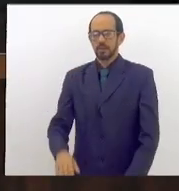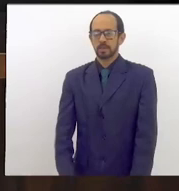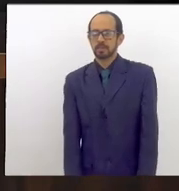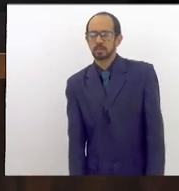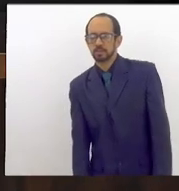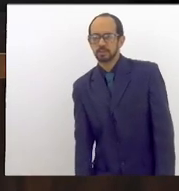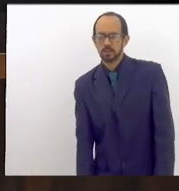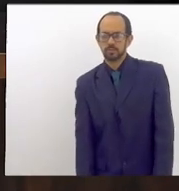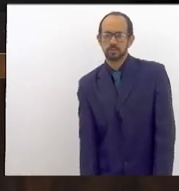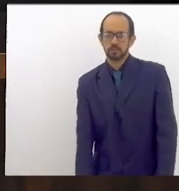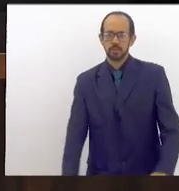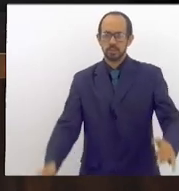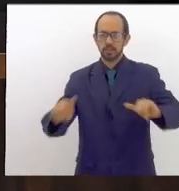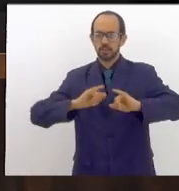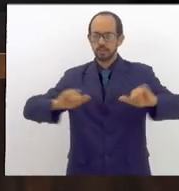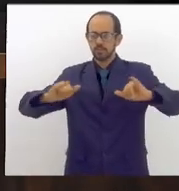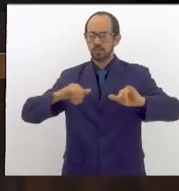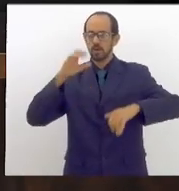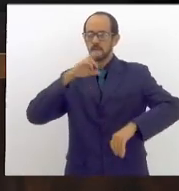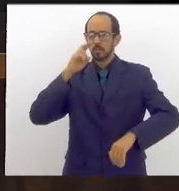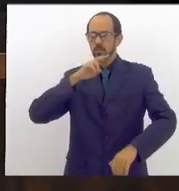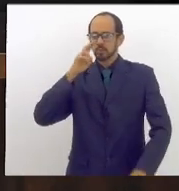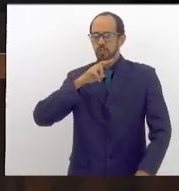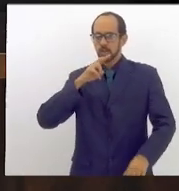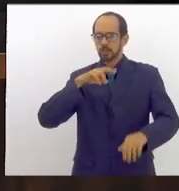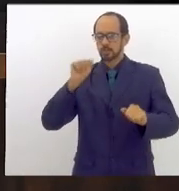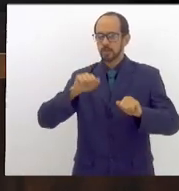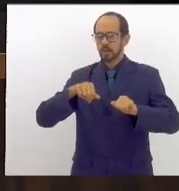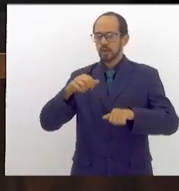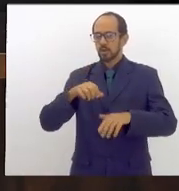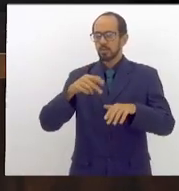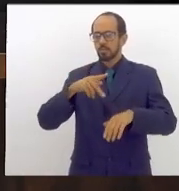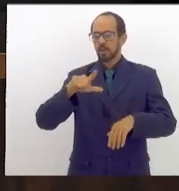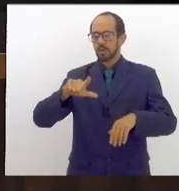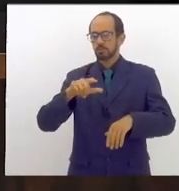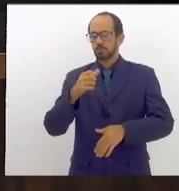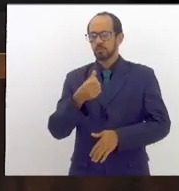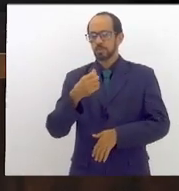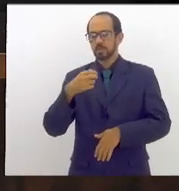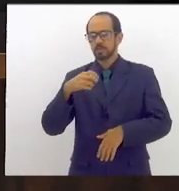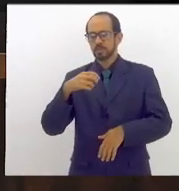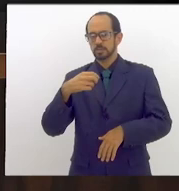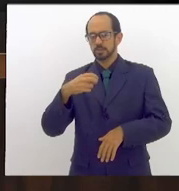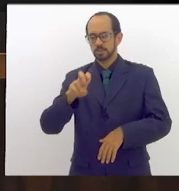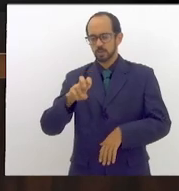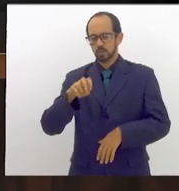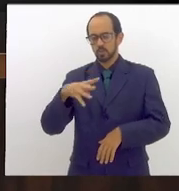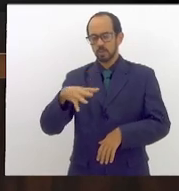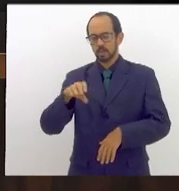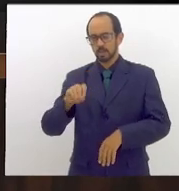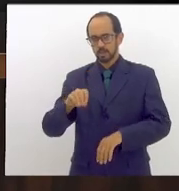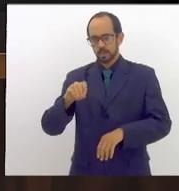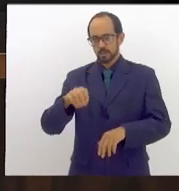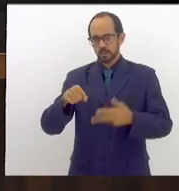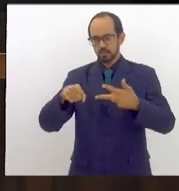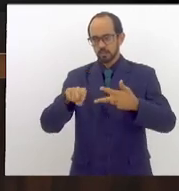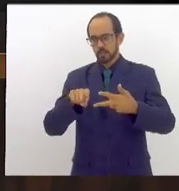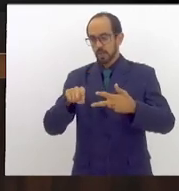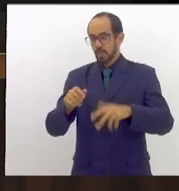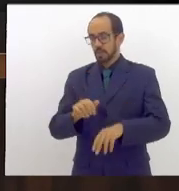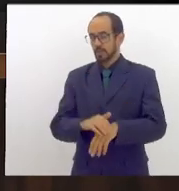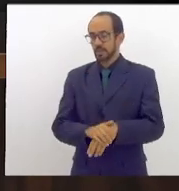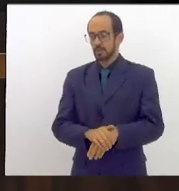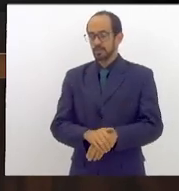em anuncia o regime de urgência discussão única projeto de lei 65 40 de 22 de autoria do Poder Executivo mensagem 47